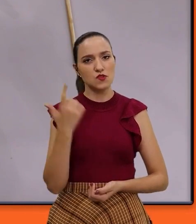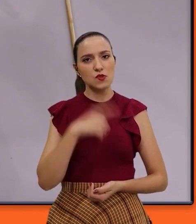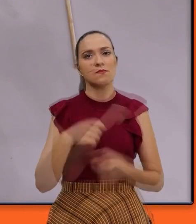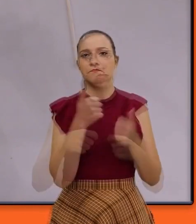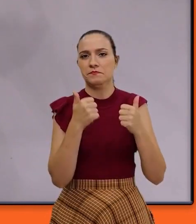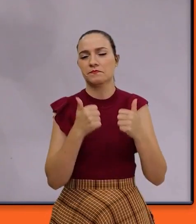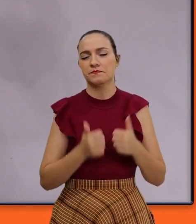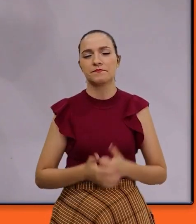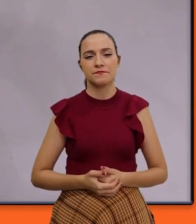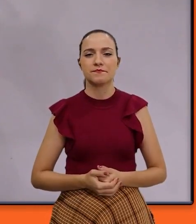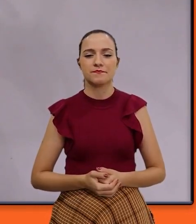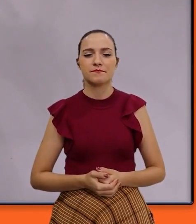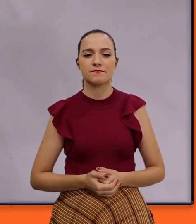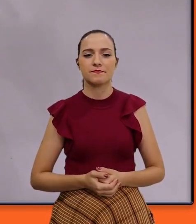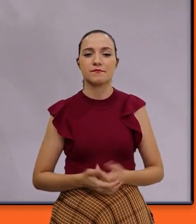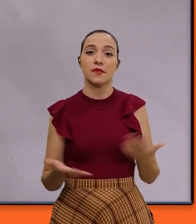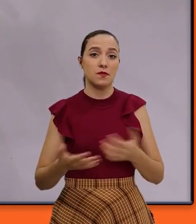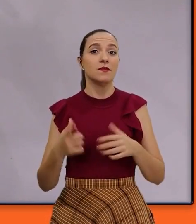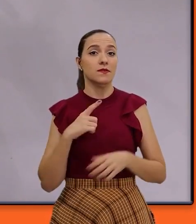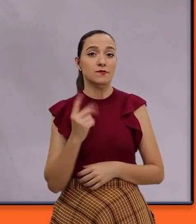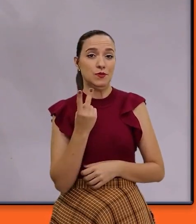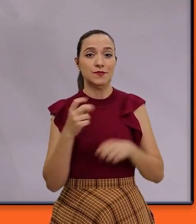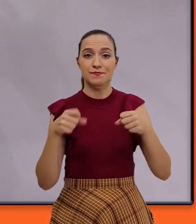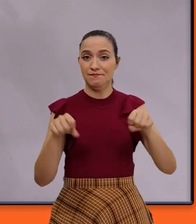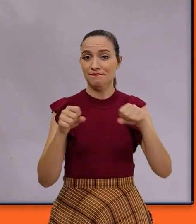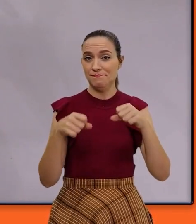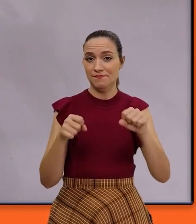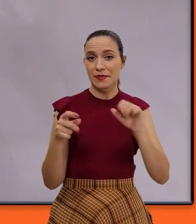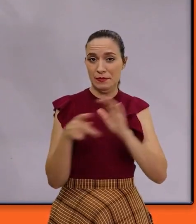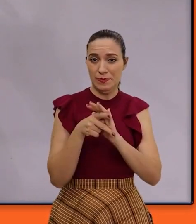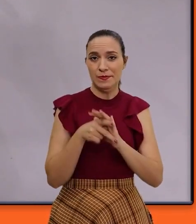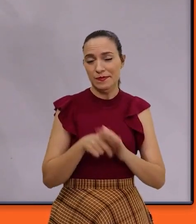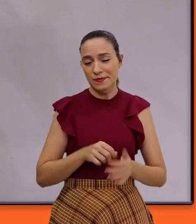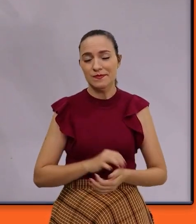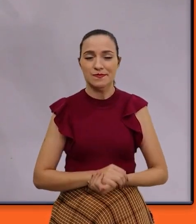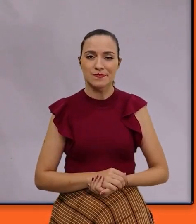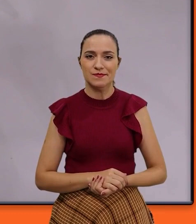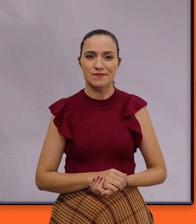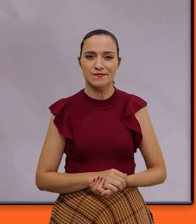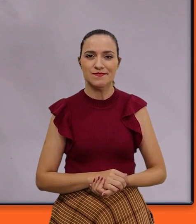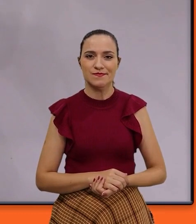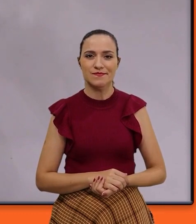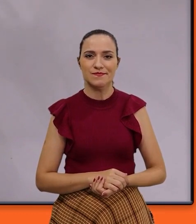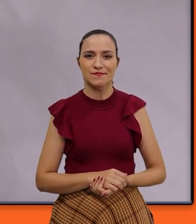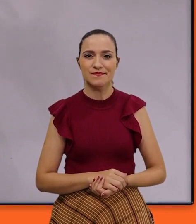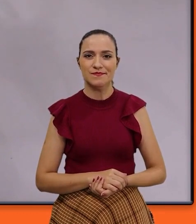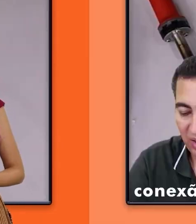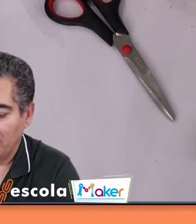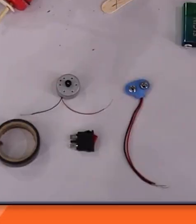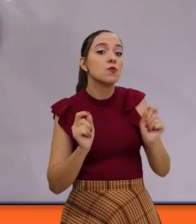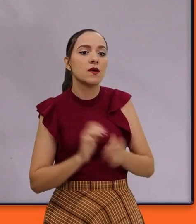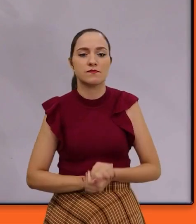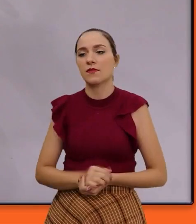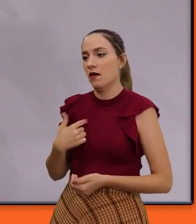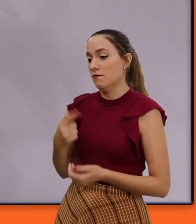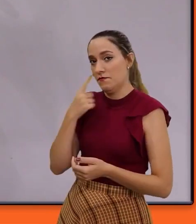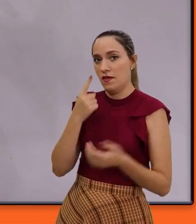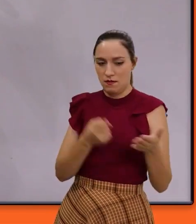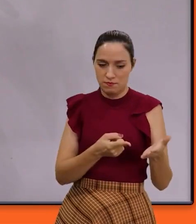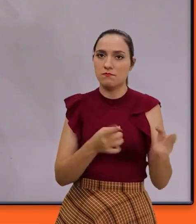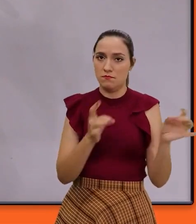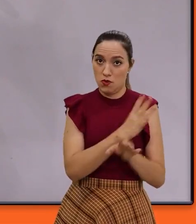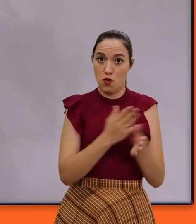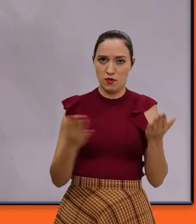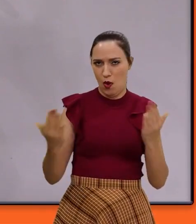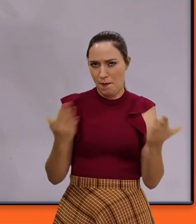soldar. Então temos os nossos dois palitinhos preparados para o nosso suporte aqui. A motinha é pronta nessa parte